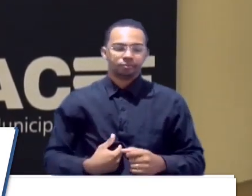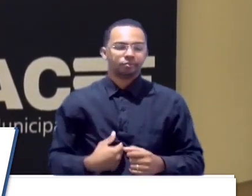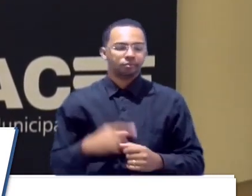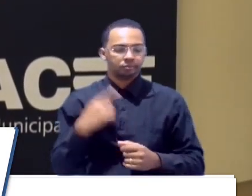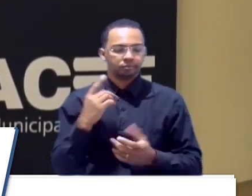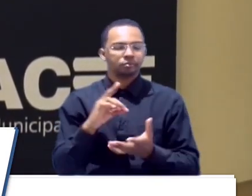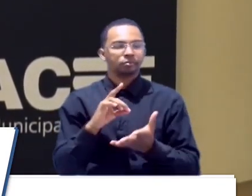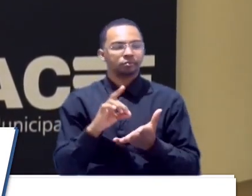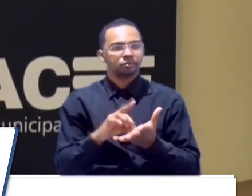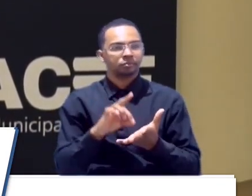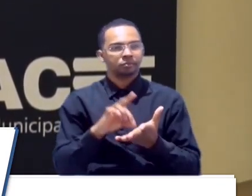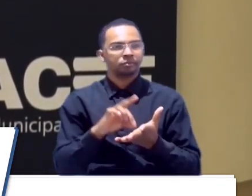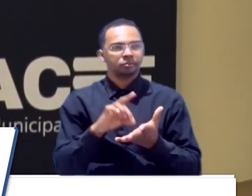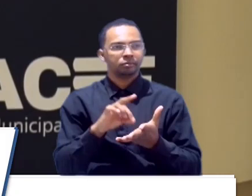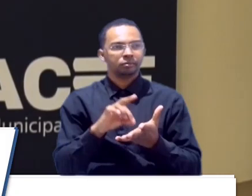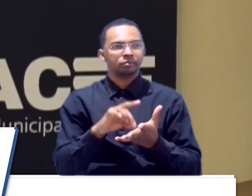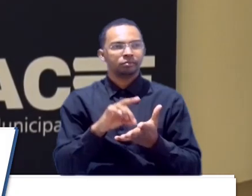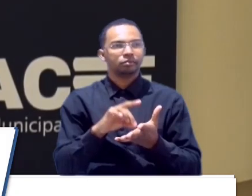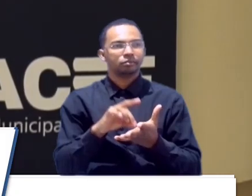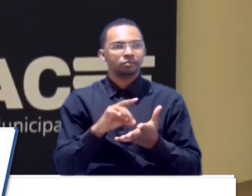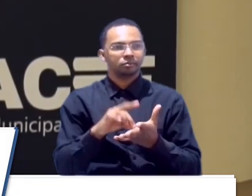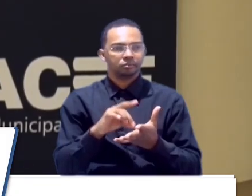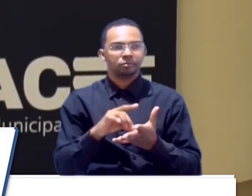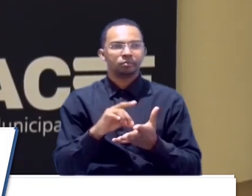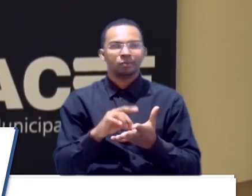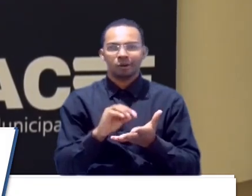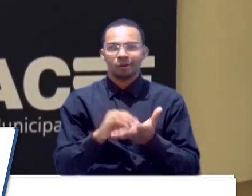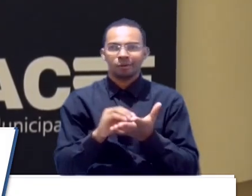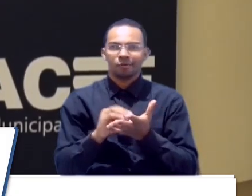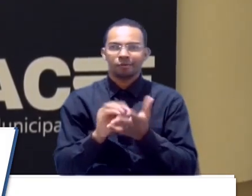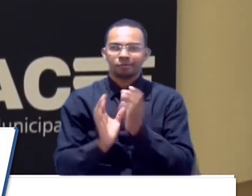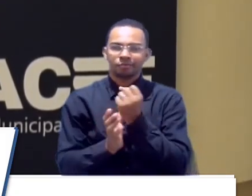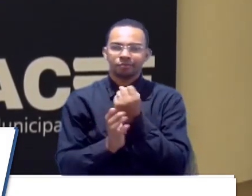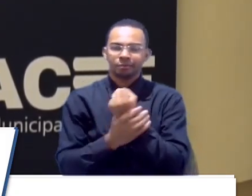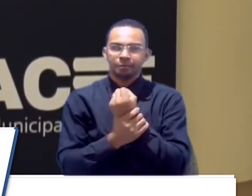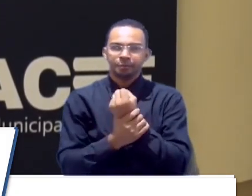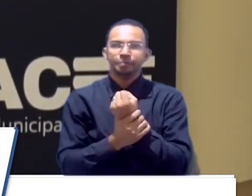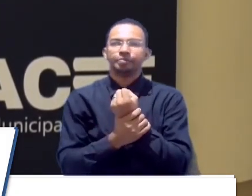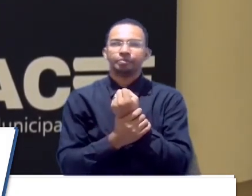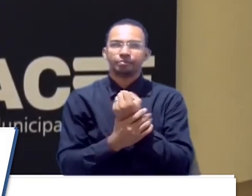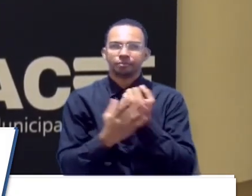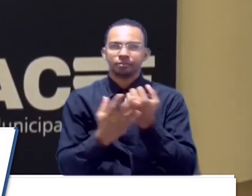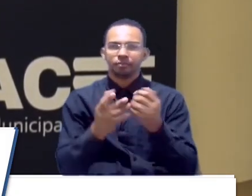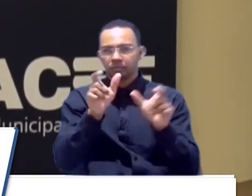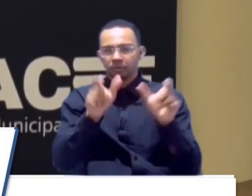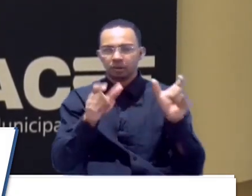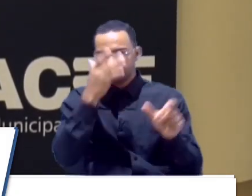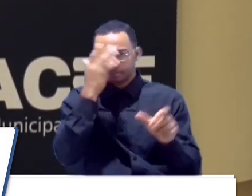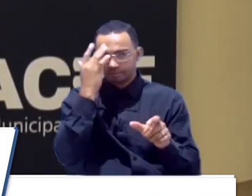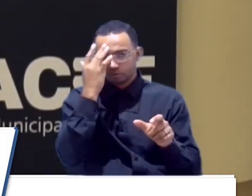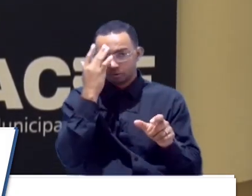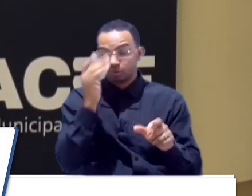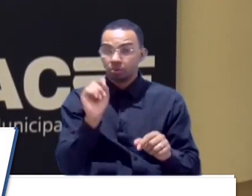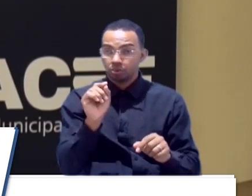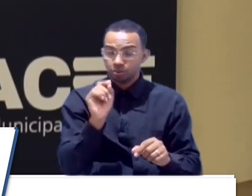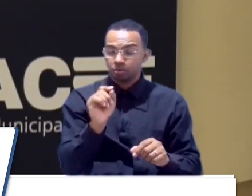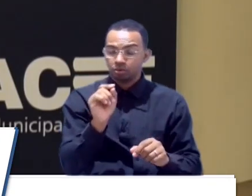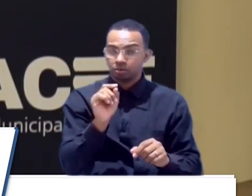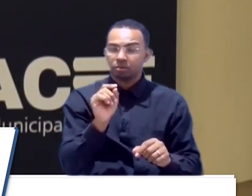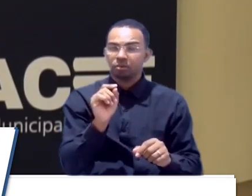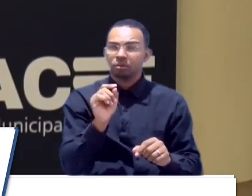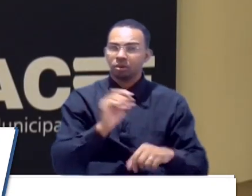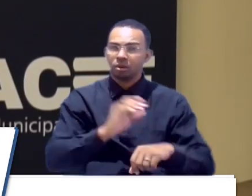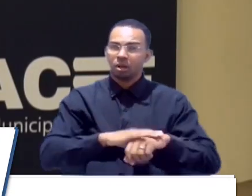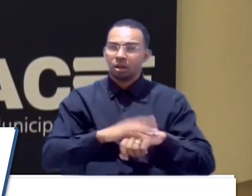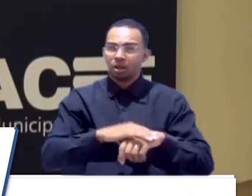leva a falta de segurança para esse pessoal. E é o que os moradores